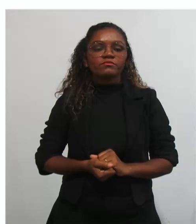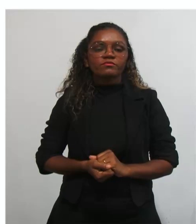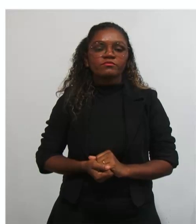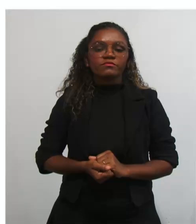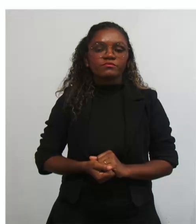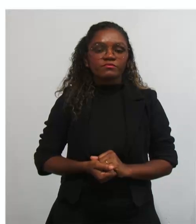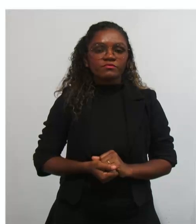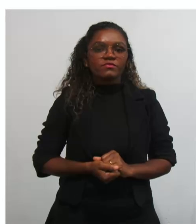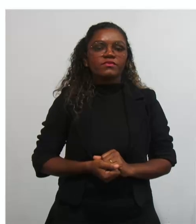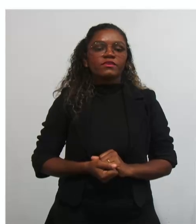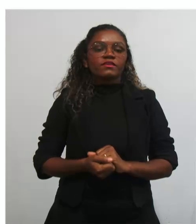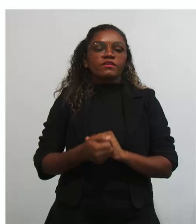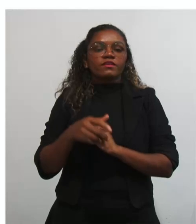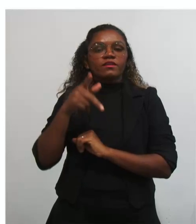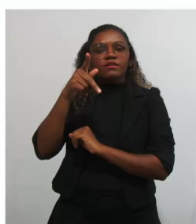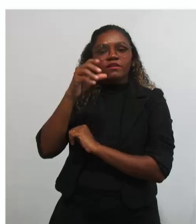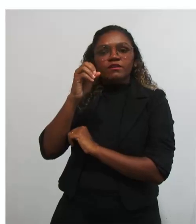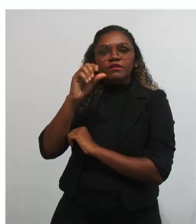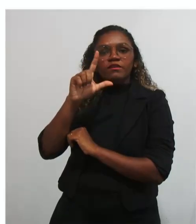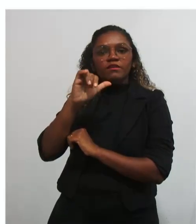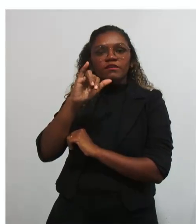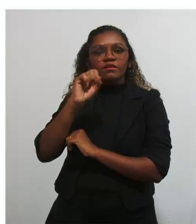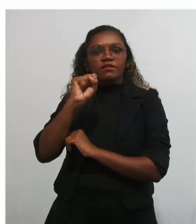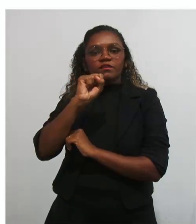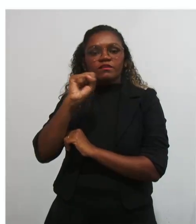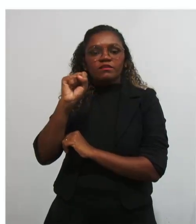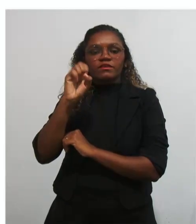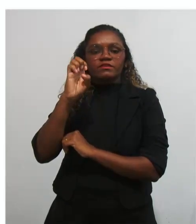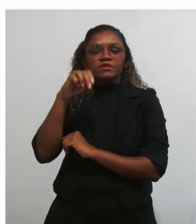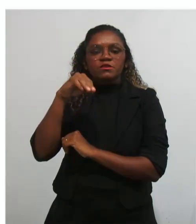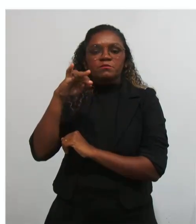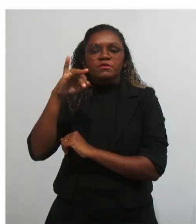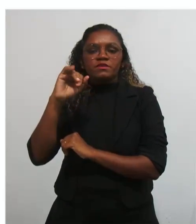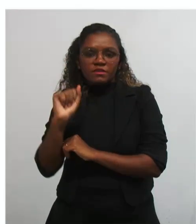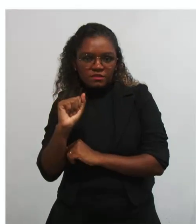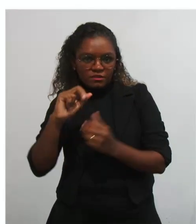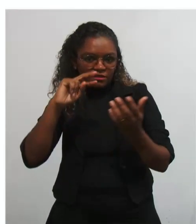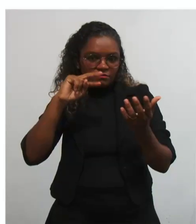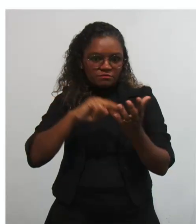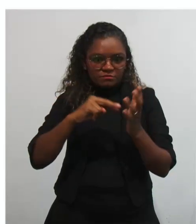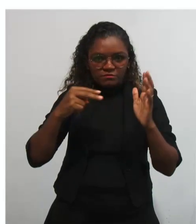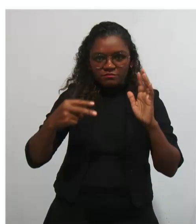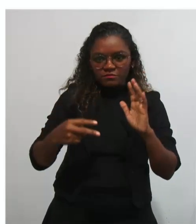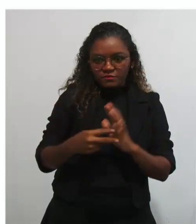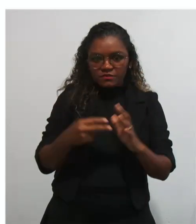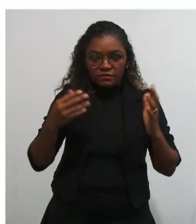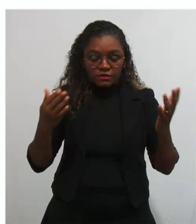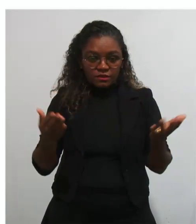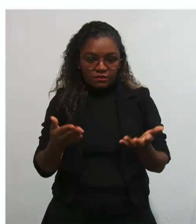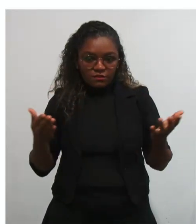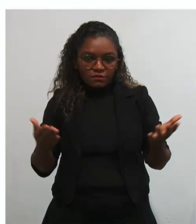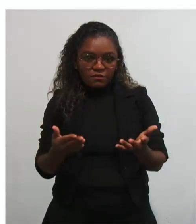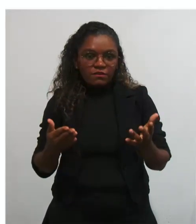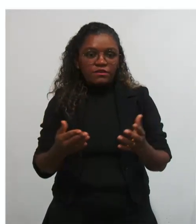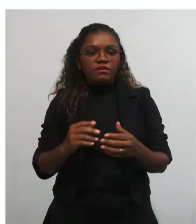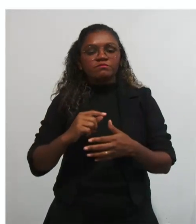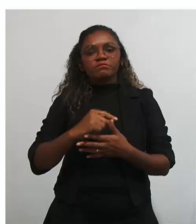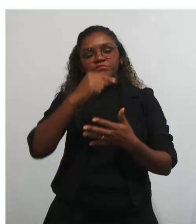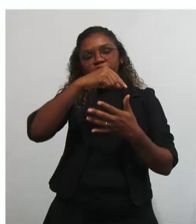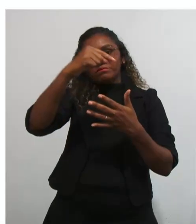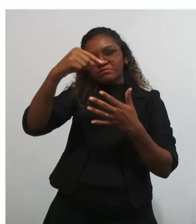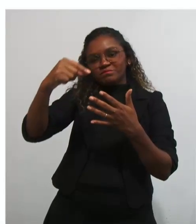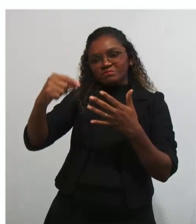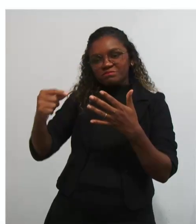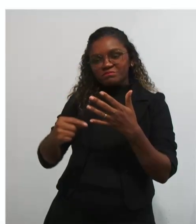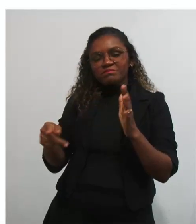A polissemia da leitura. Então, nós já tratamos a respeito da linguagem, agora nós vamos falar sobre as concepções de